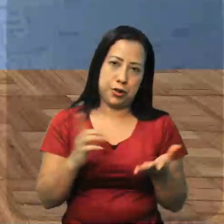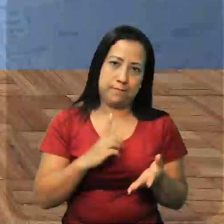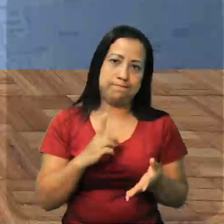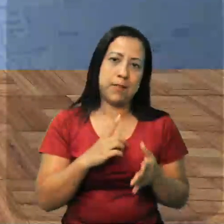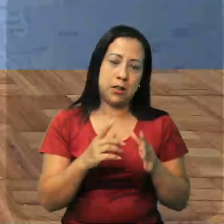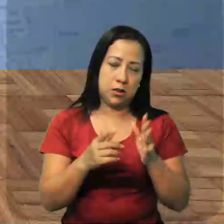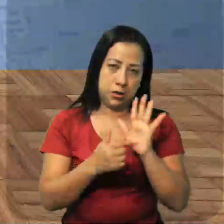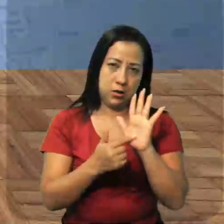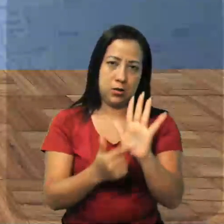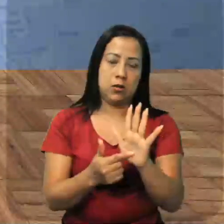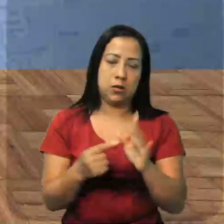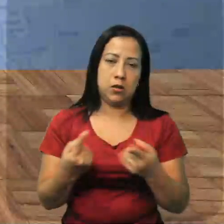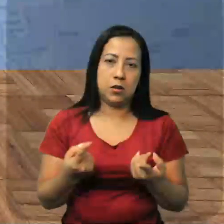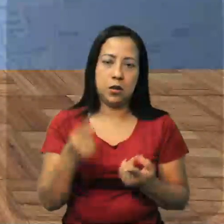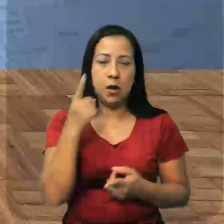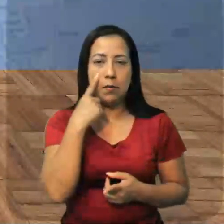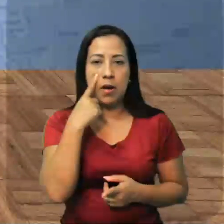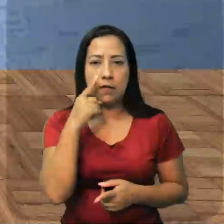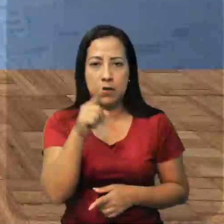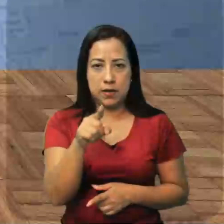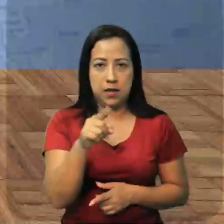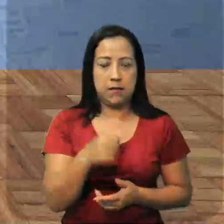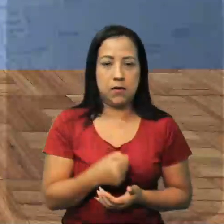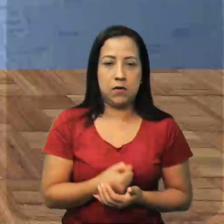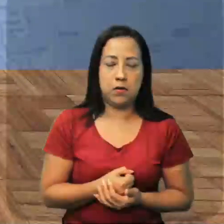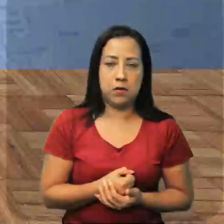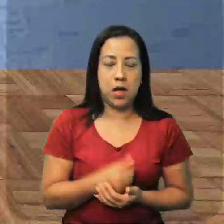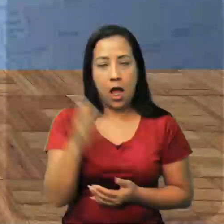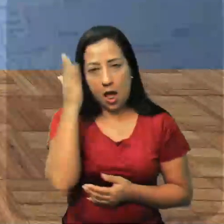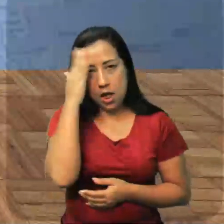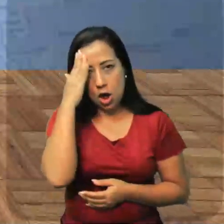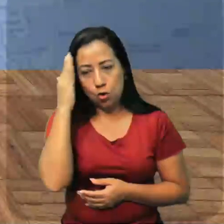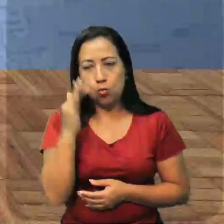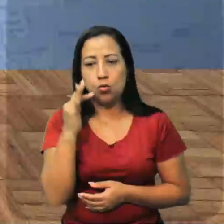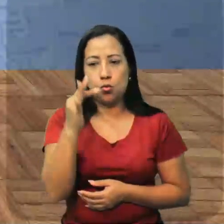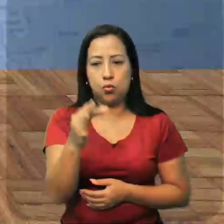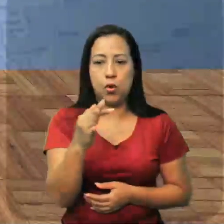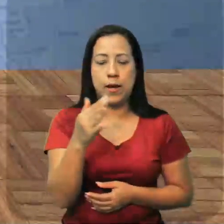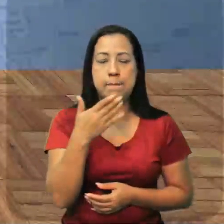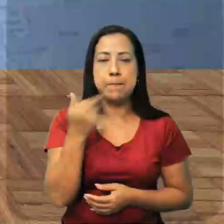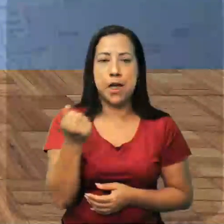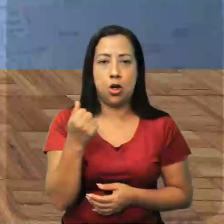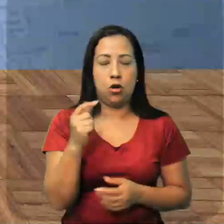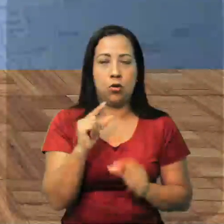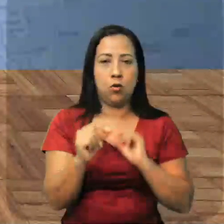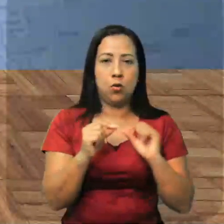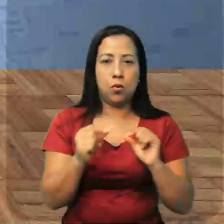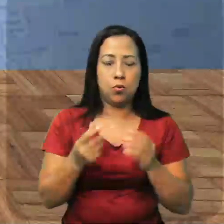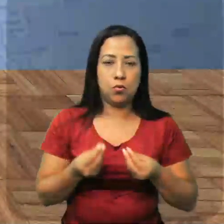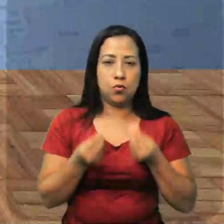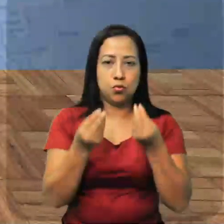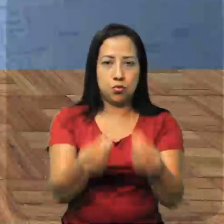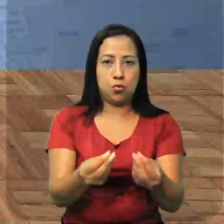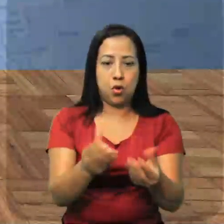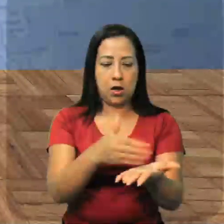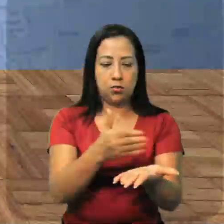para você ver, nós vamos entender melhor isso quando